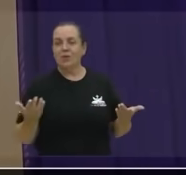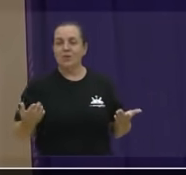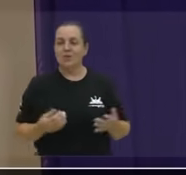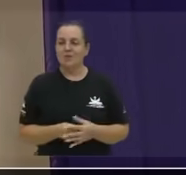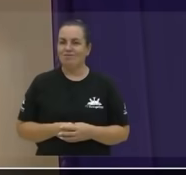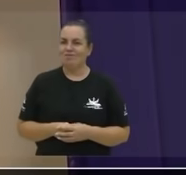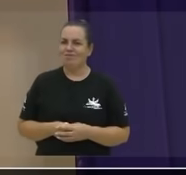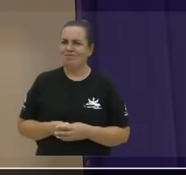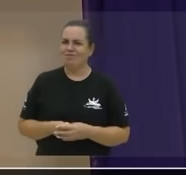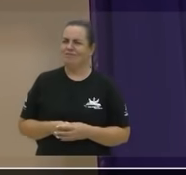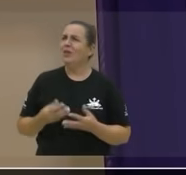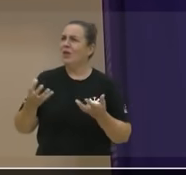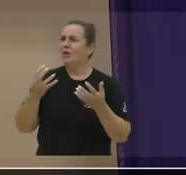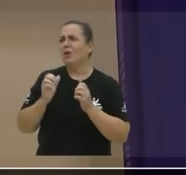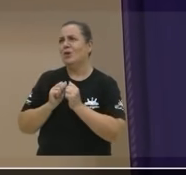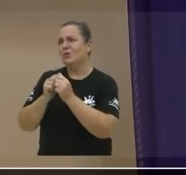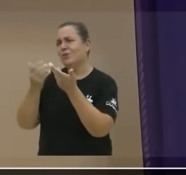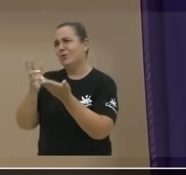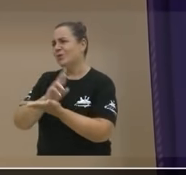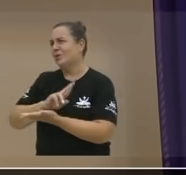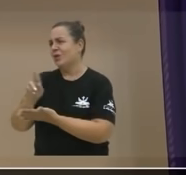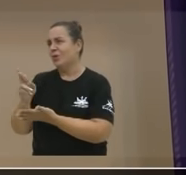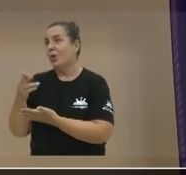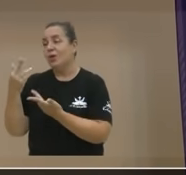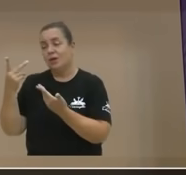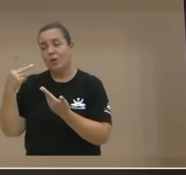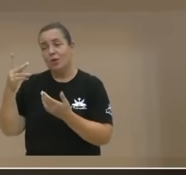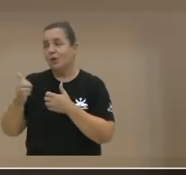Eu quero estar, Senhor, como teu